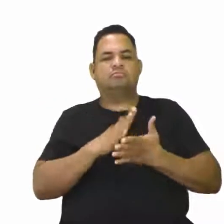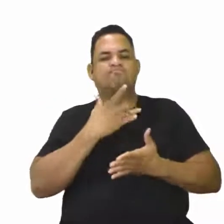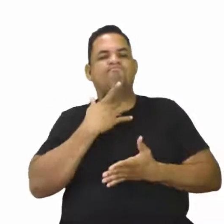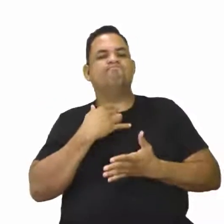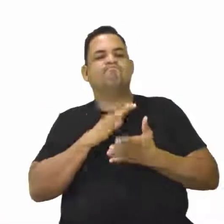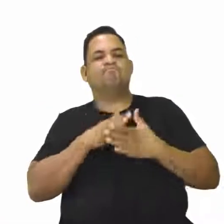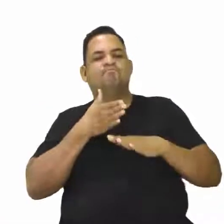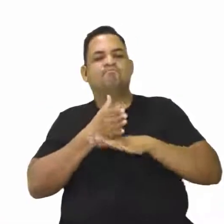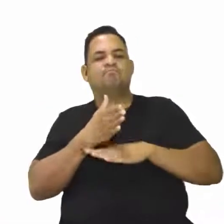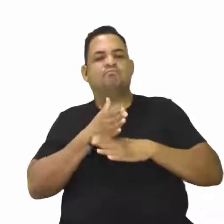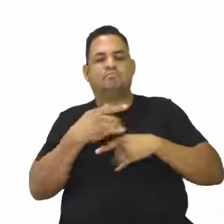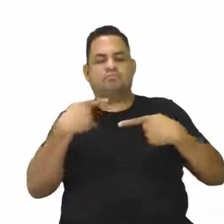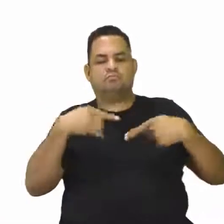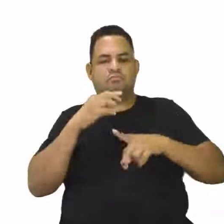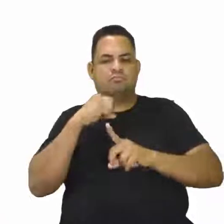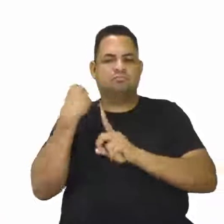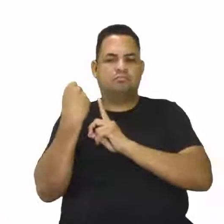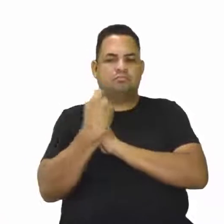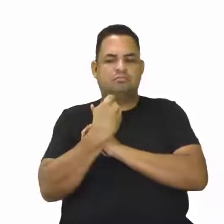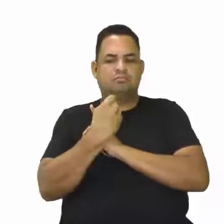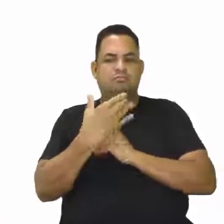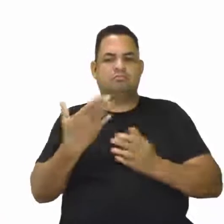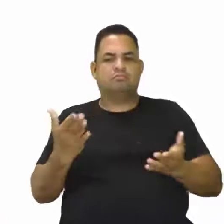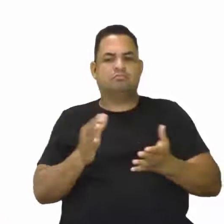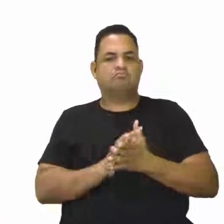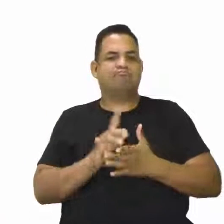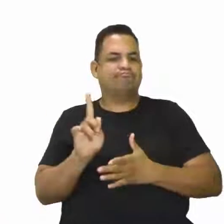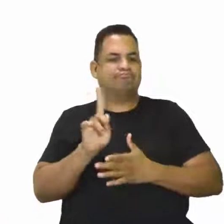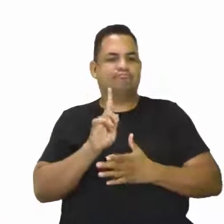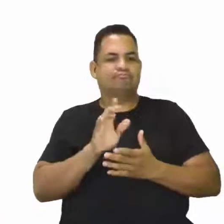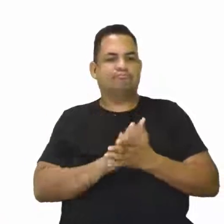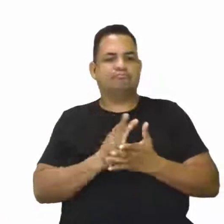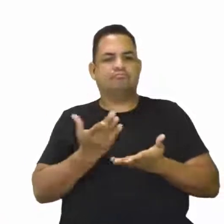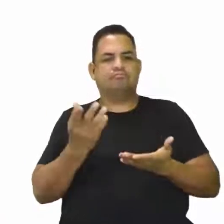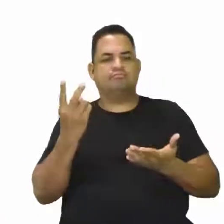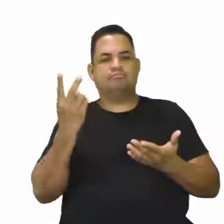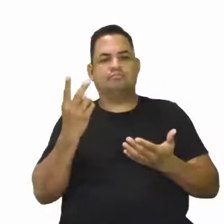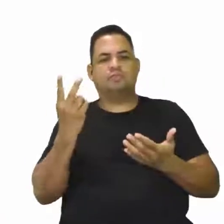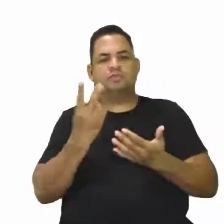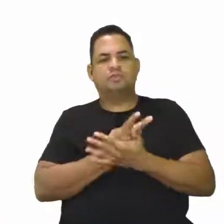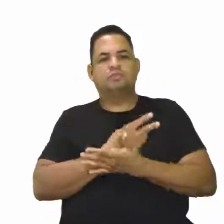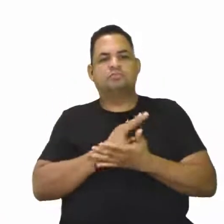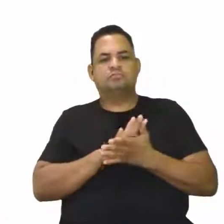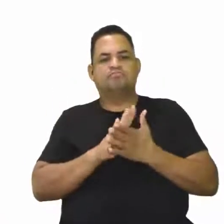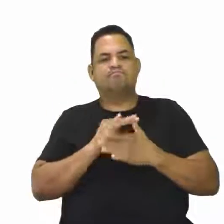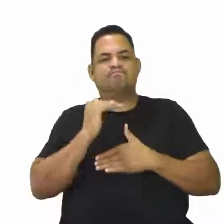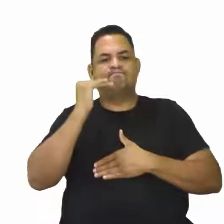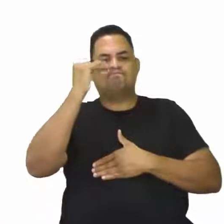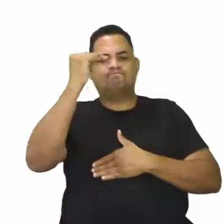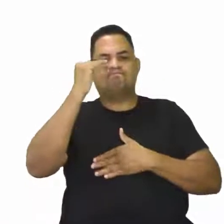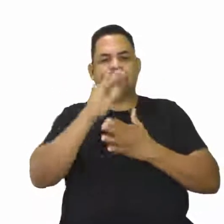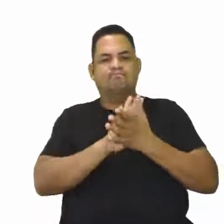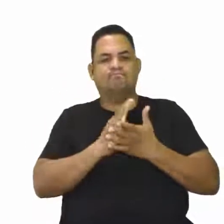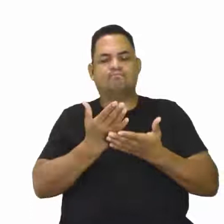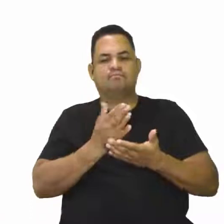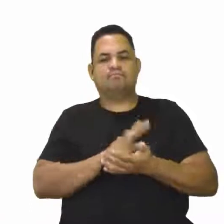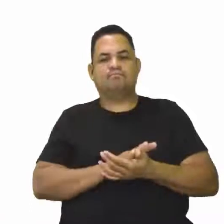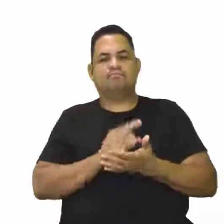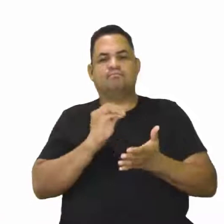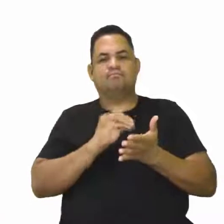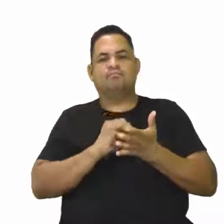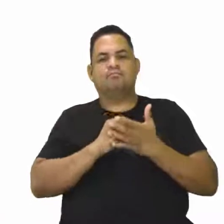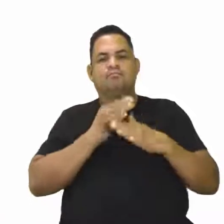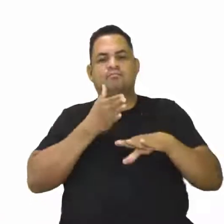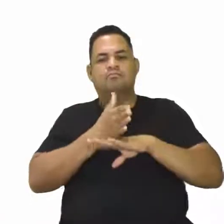vontade de participar na política social? Também não. Fator preponderante para a